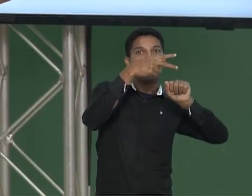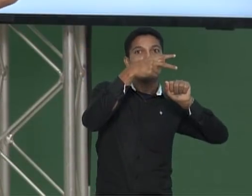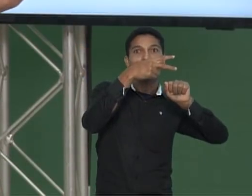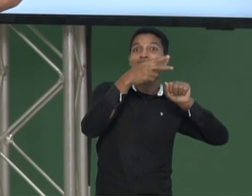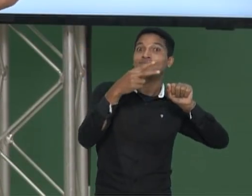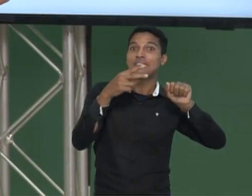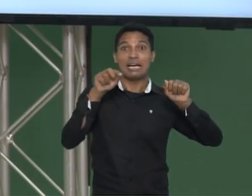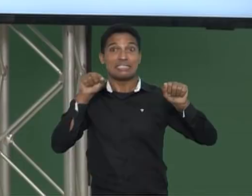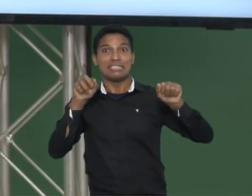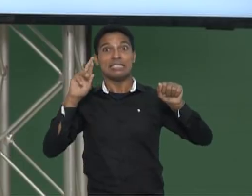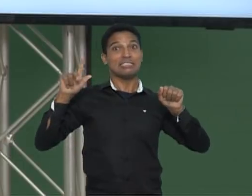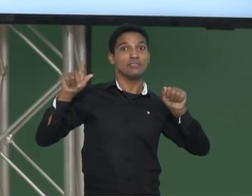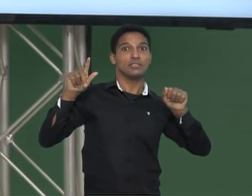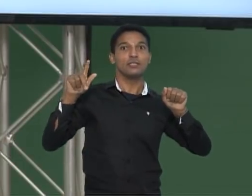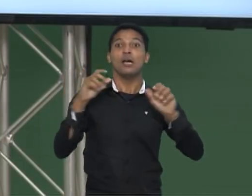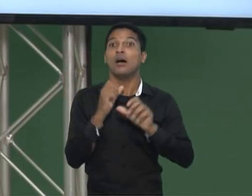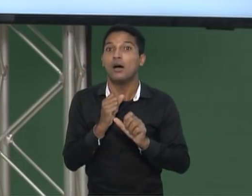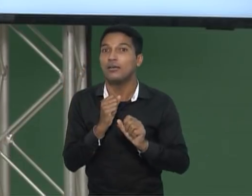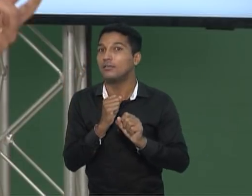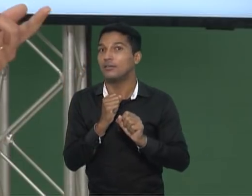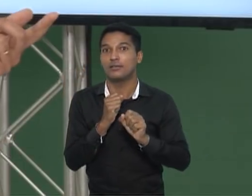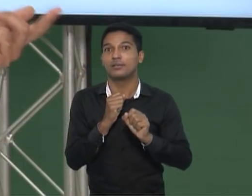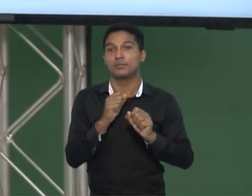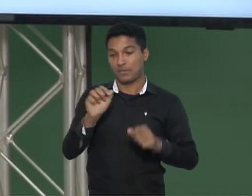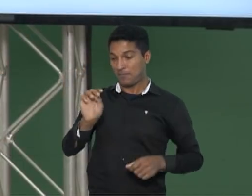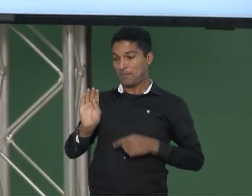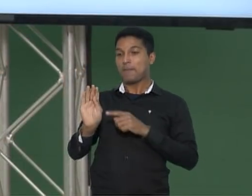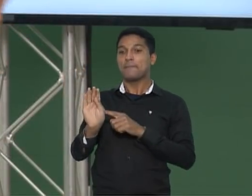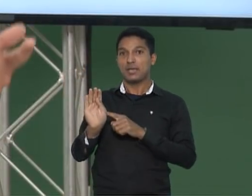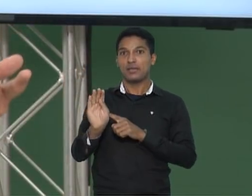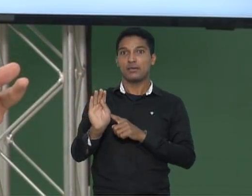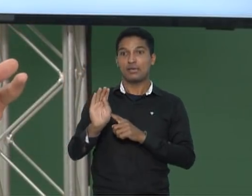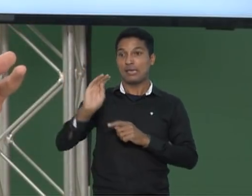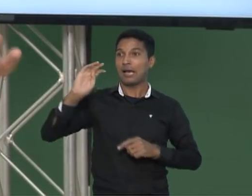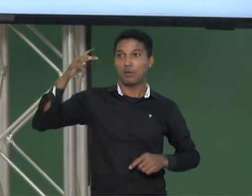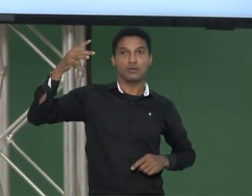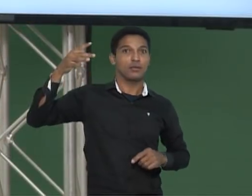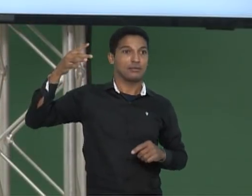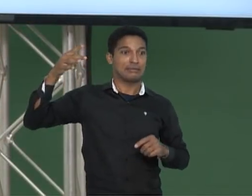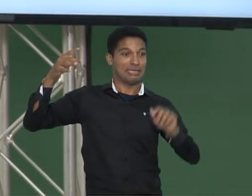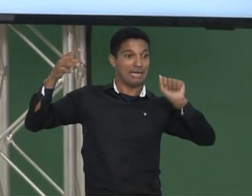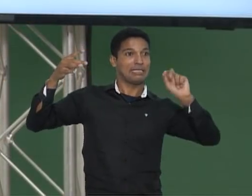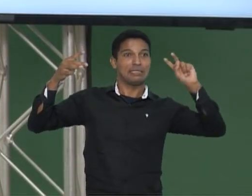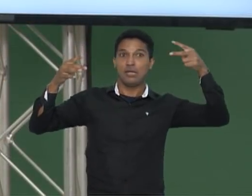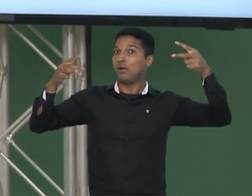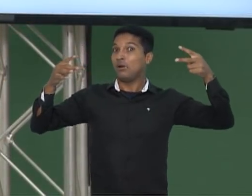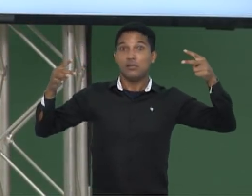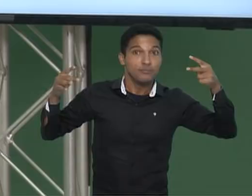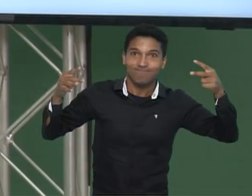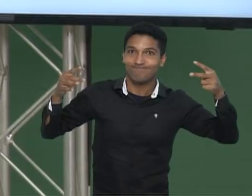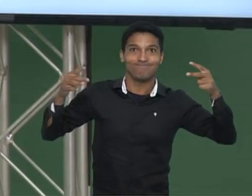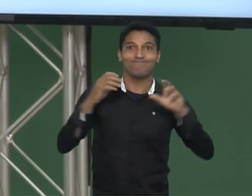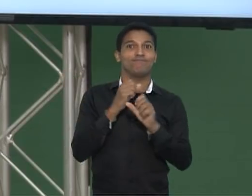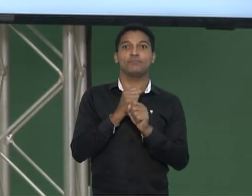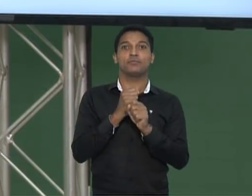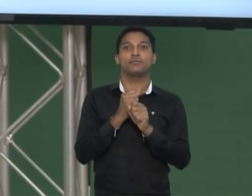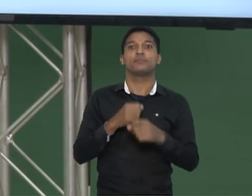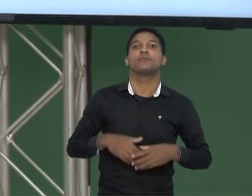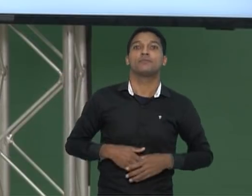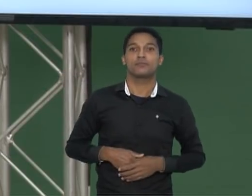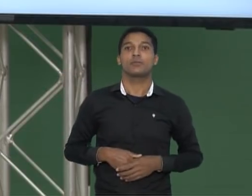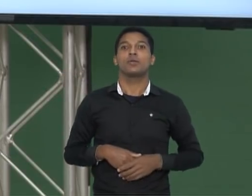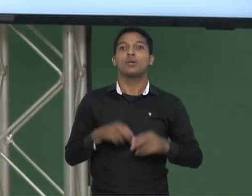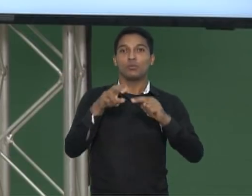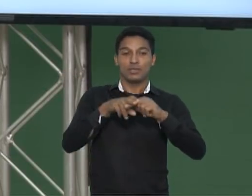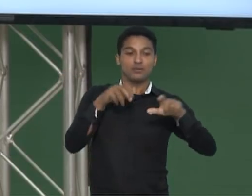já não iria somar mesmo o B sendo a quarta. Então, quando tiver duas letras, as duas letras